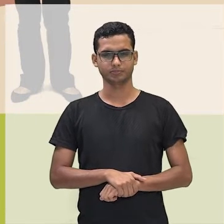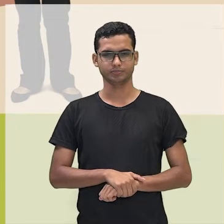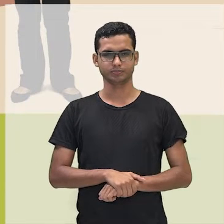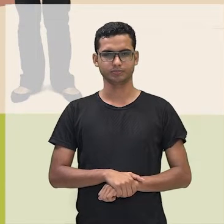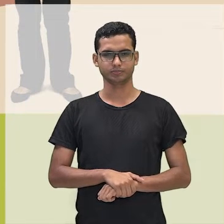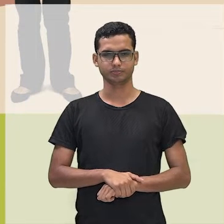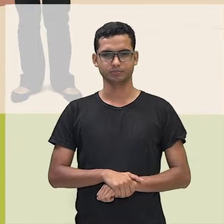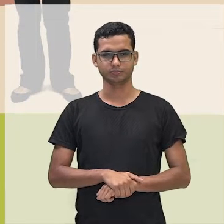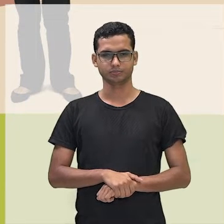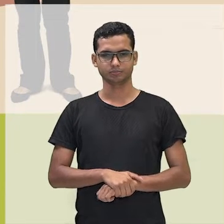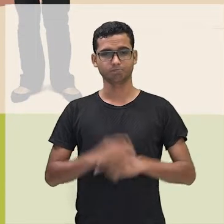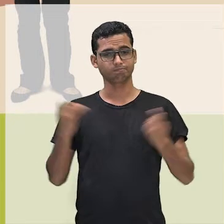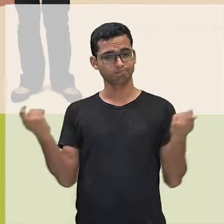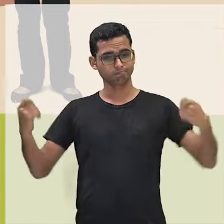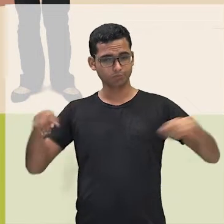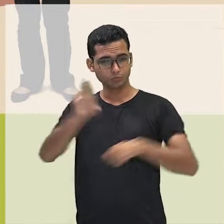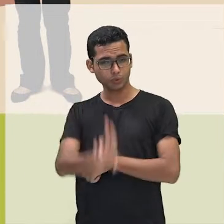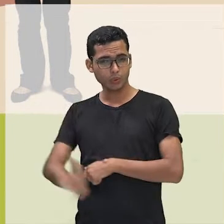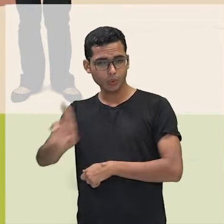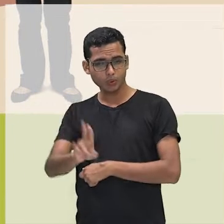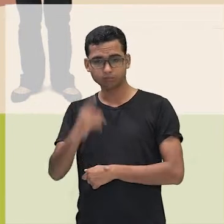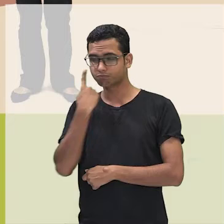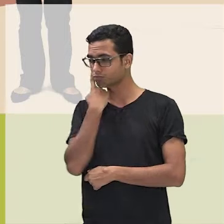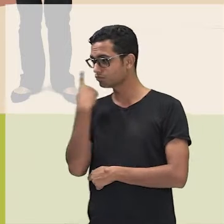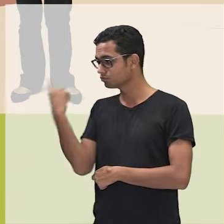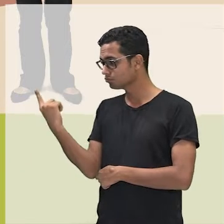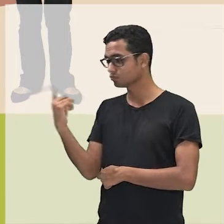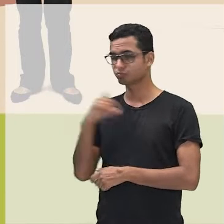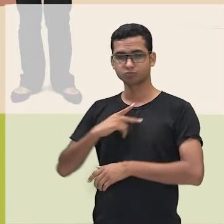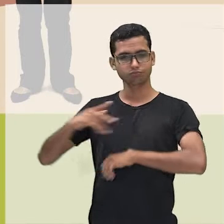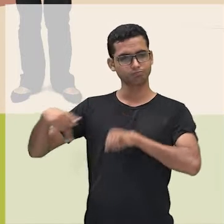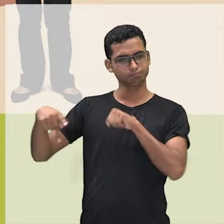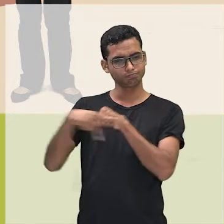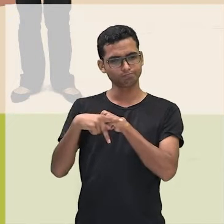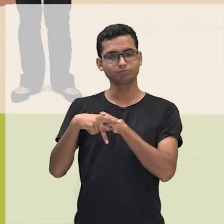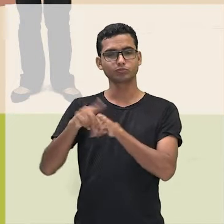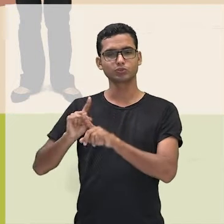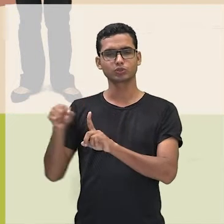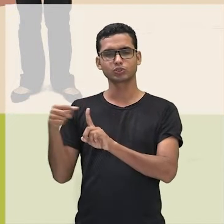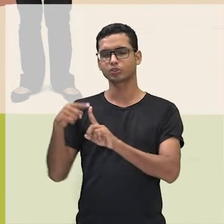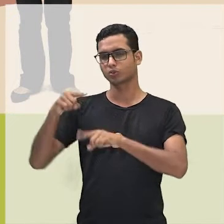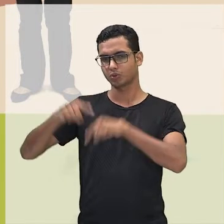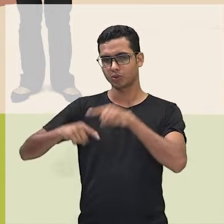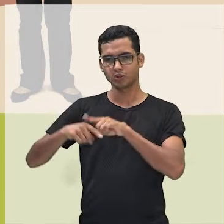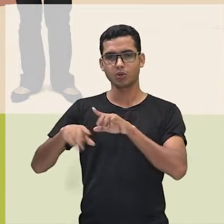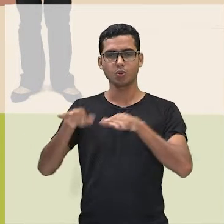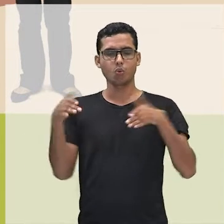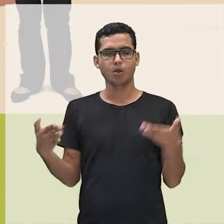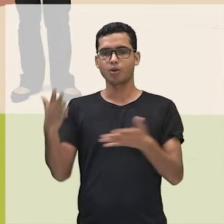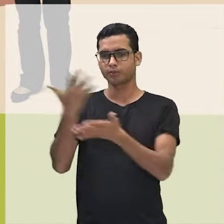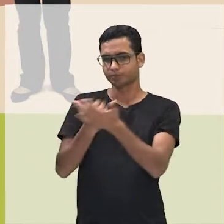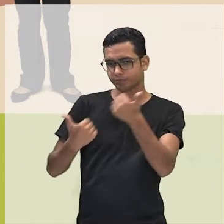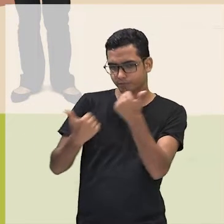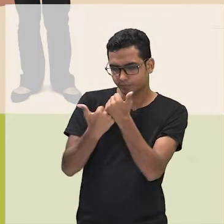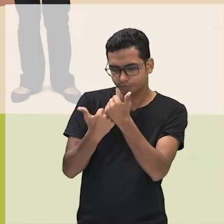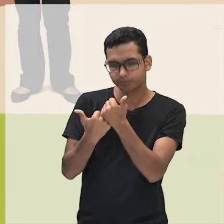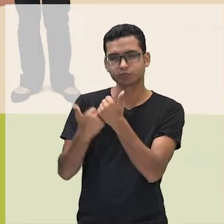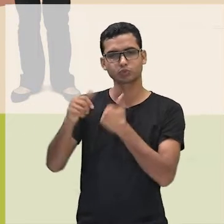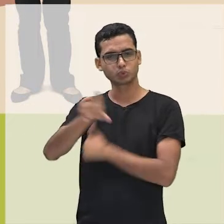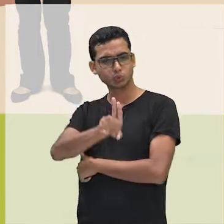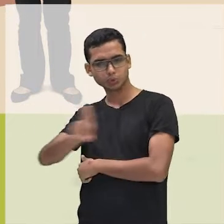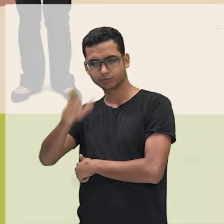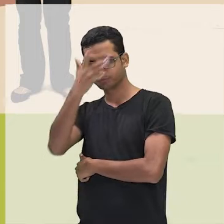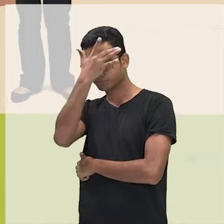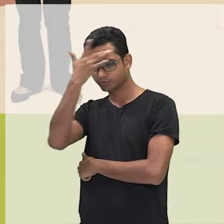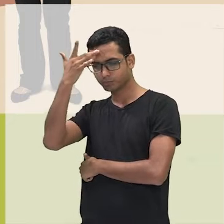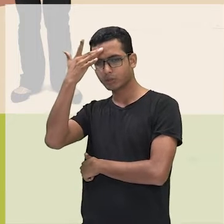Então, eu posso utilizar os meus pronomes com função de objeto quando eu quero substituir o nome de alguém.